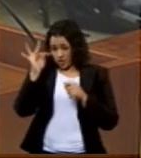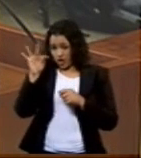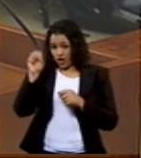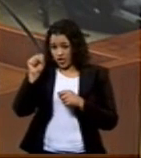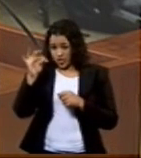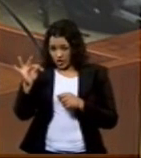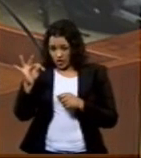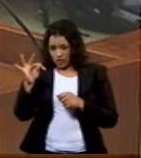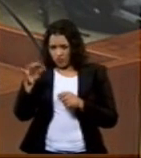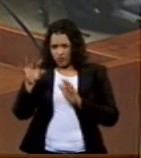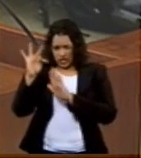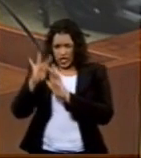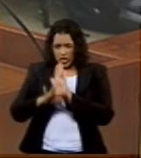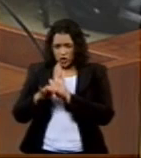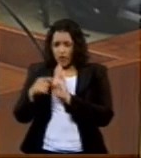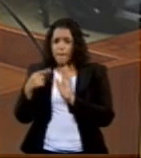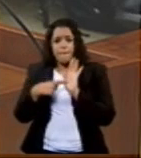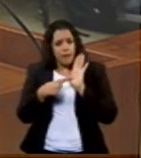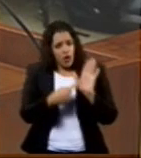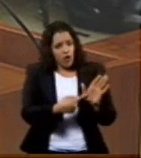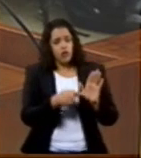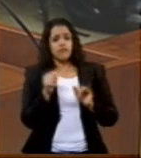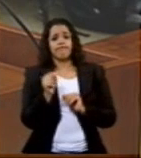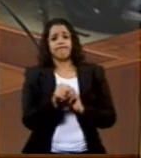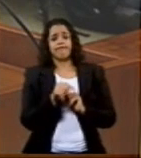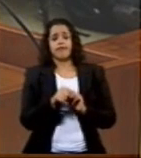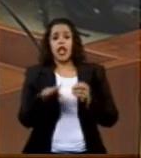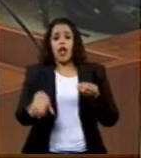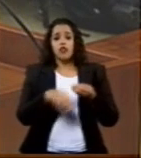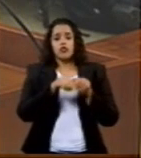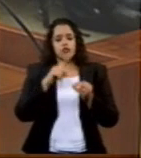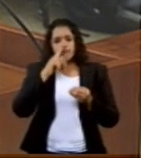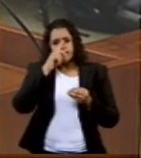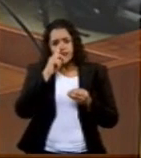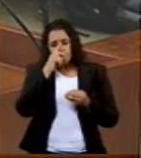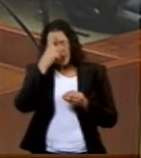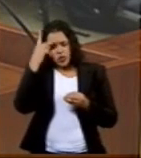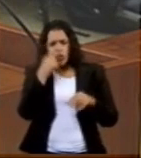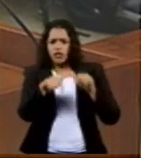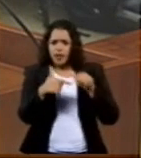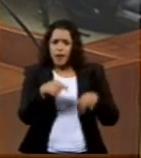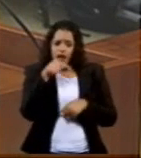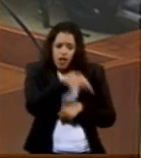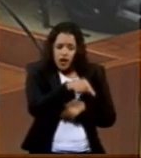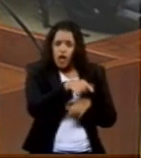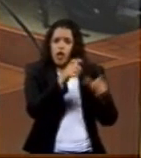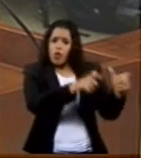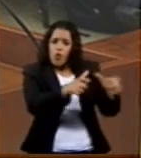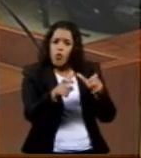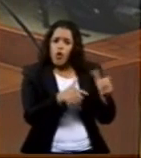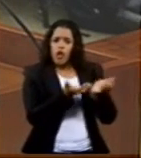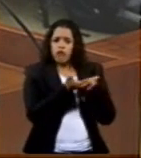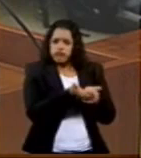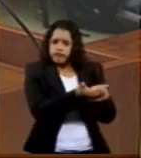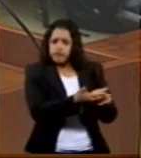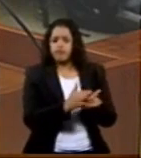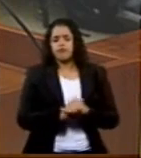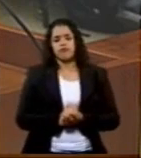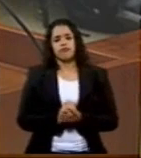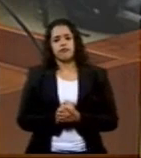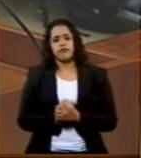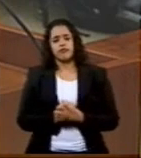Trabalho traz exatamente a extensão do adicional de risco aos trabalhadores que laboram em área portuária.